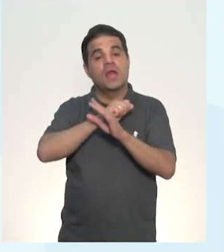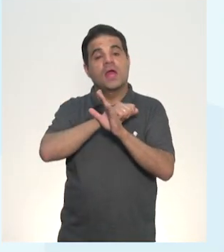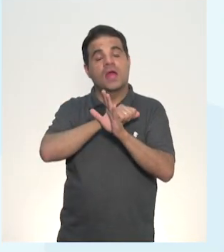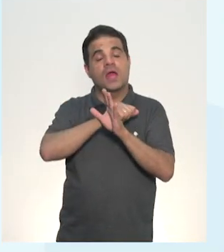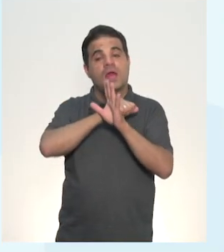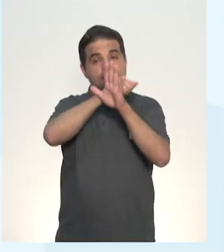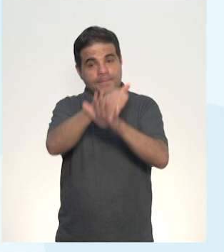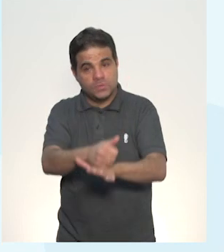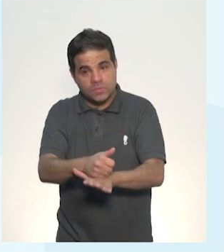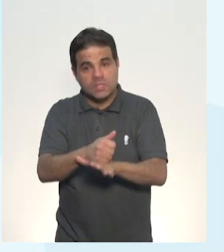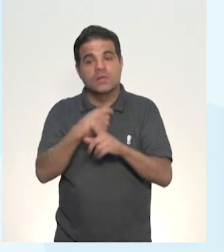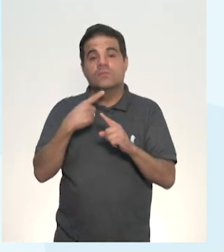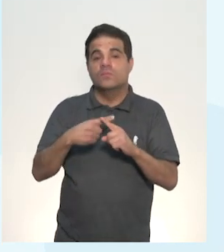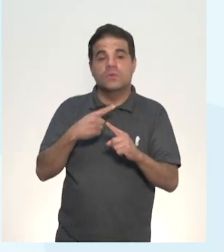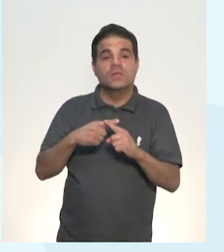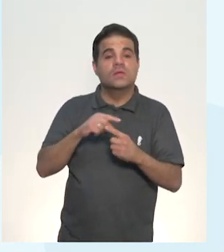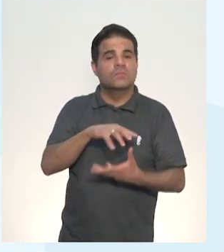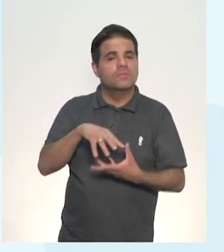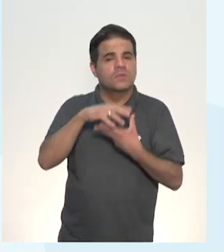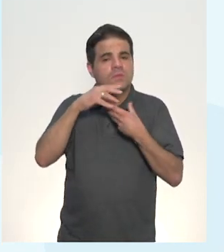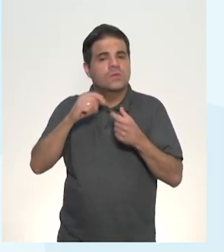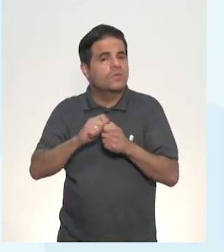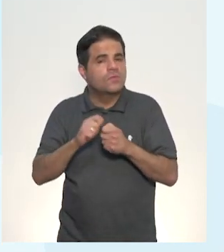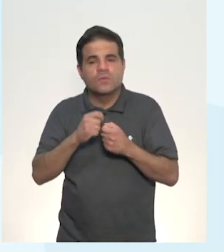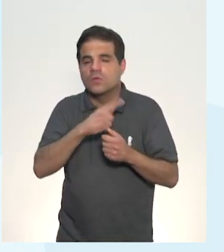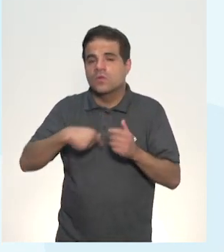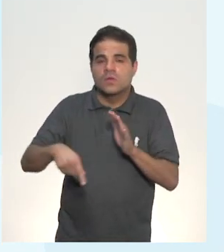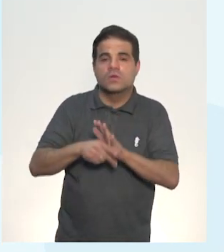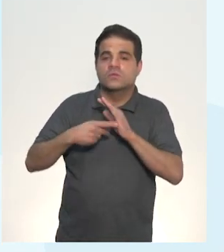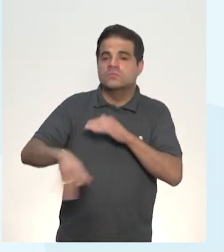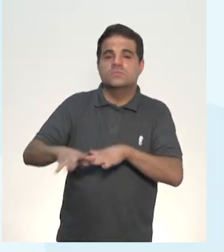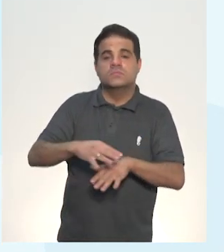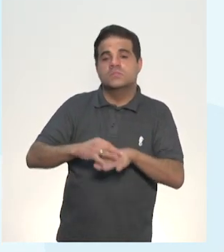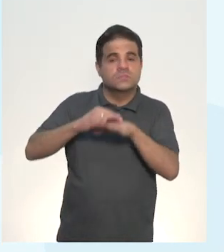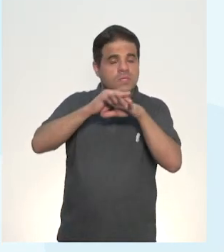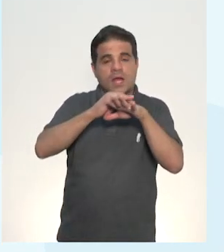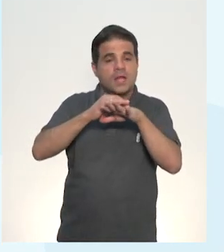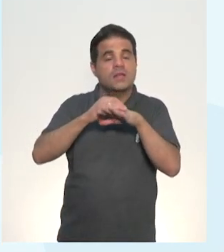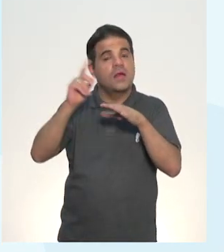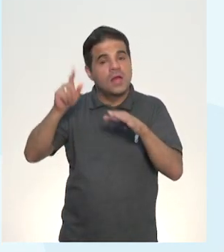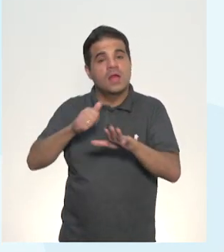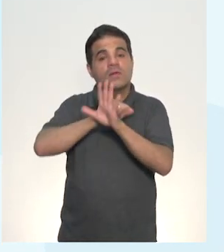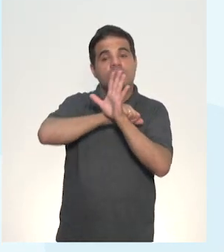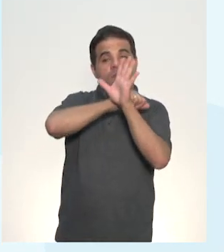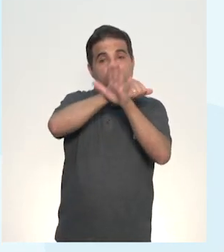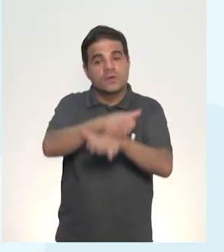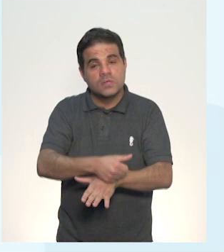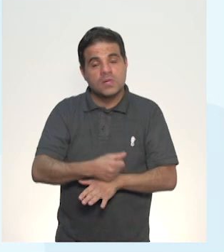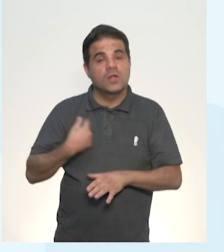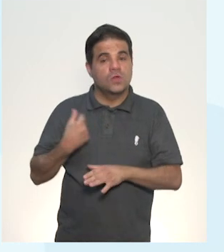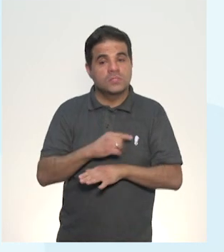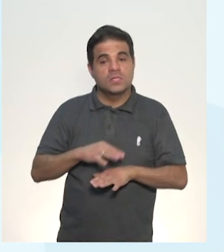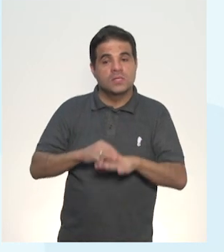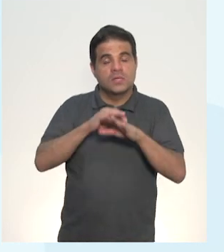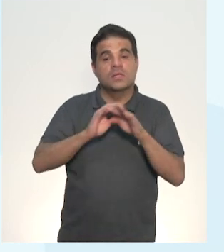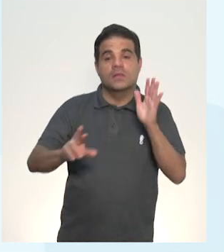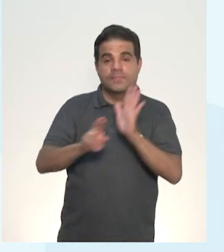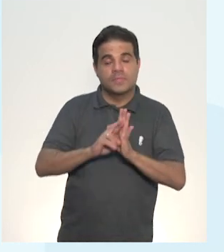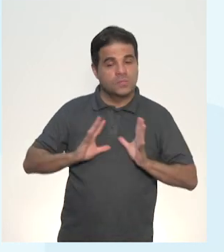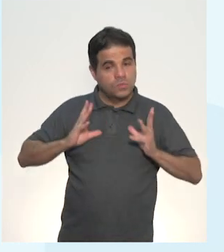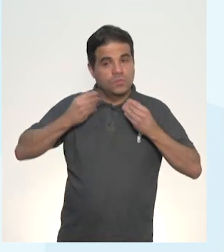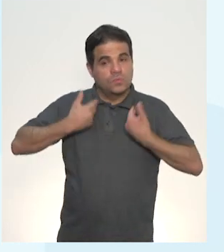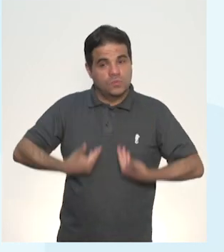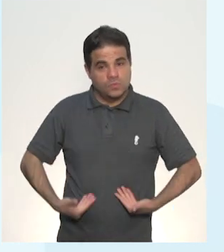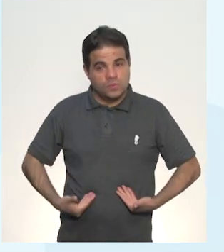rapidinho, antes que termine a aula. Uma espiritualidade feita com a nossa própria carne, ou seja, é a metonímia porque a nossa carne representa o nosso todo.